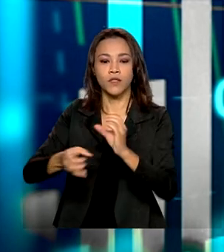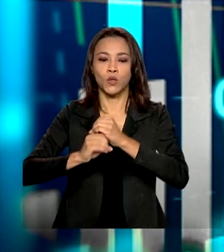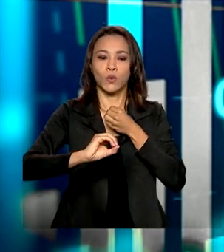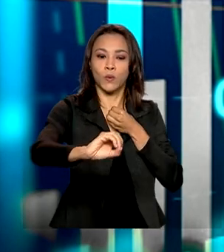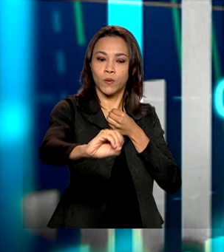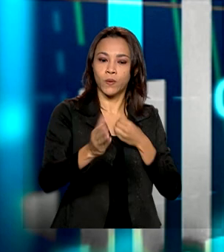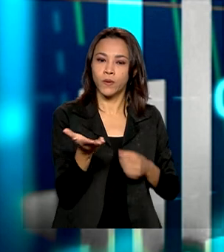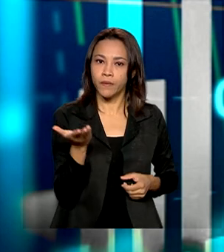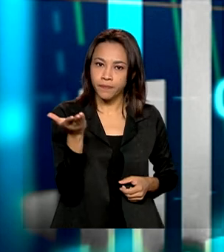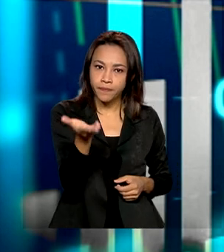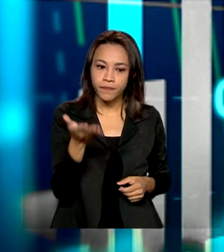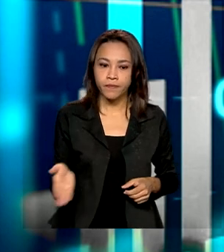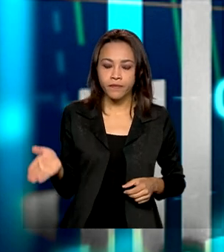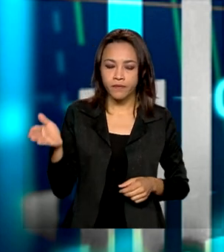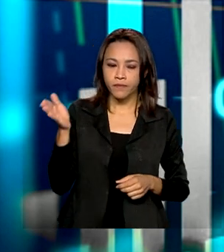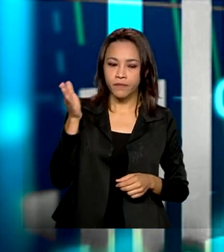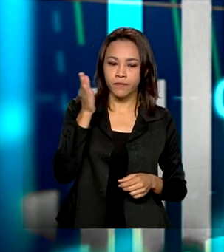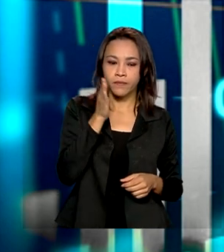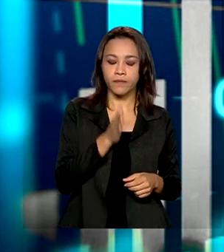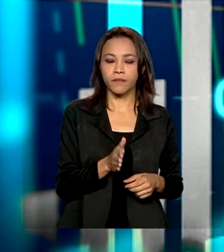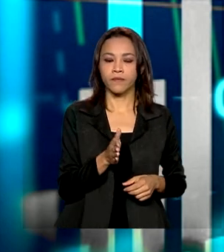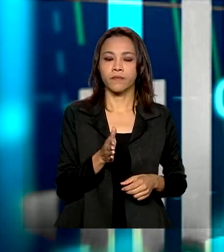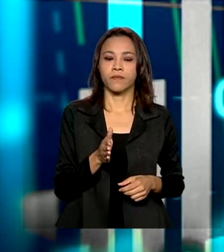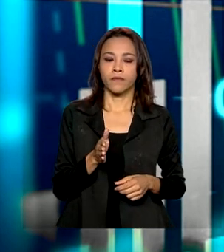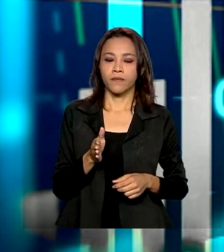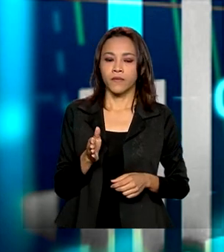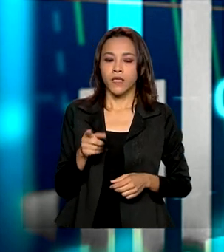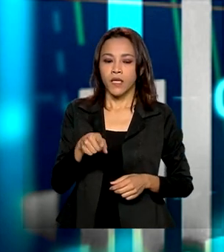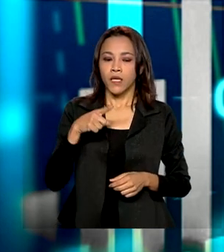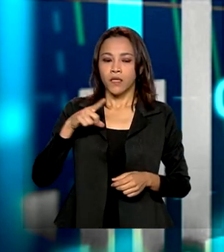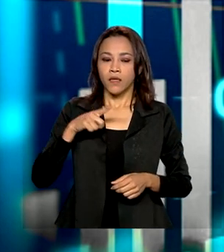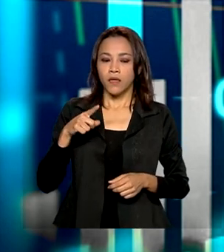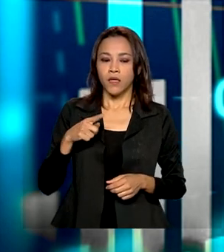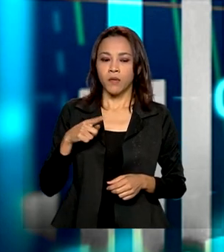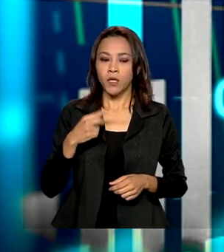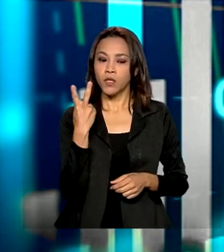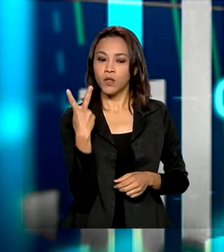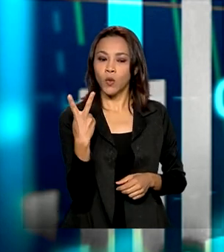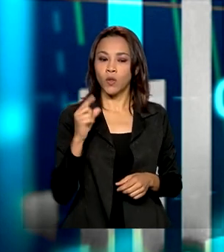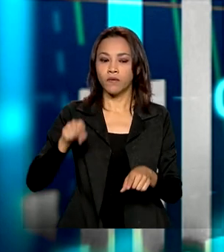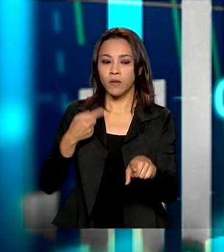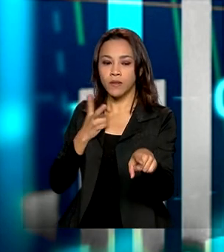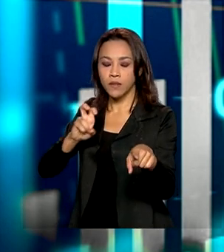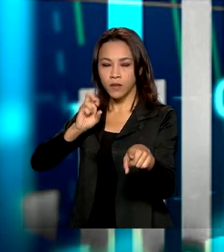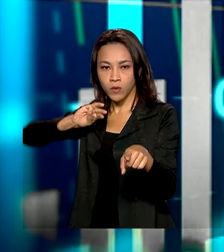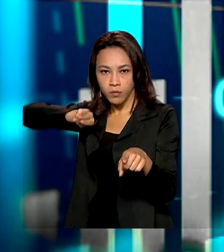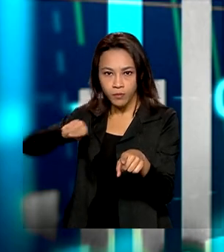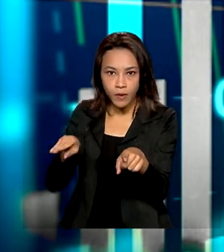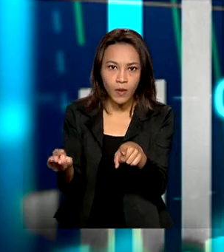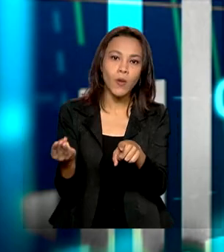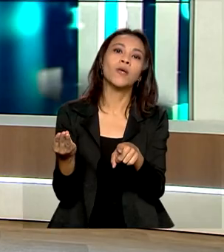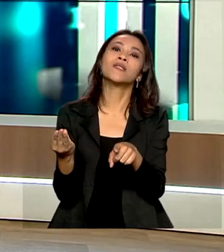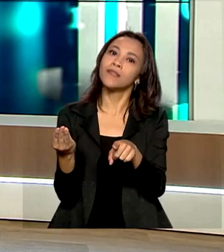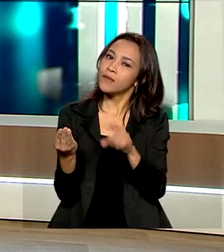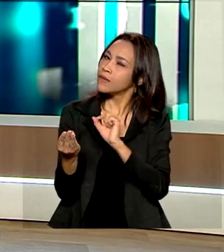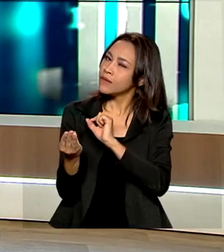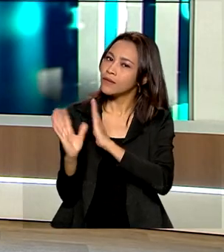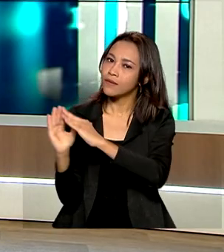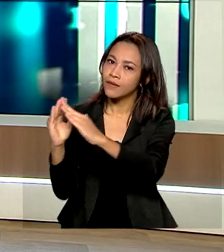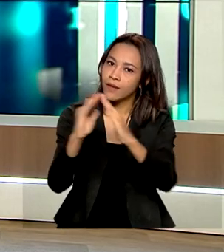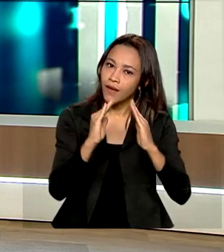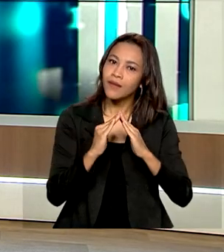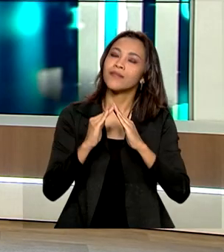captação ficou Qual a Paty e em função disso Expresso financiamento de cerca de 2,5 milhões de residências